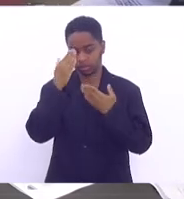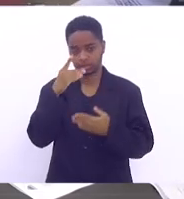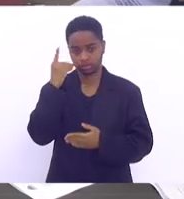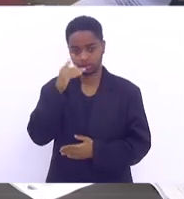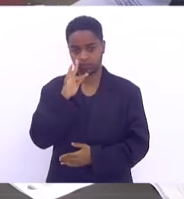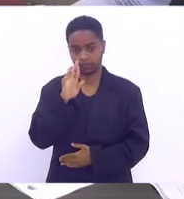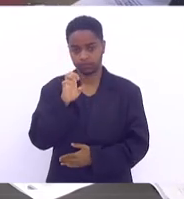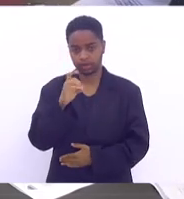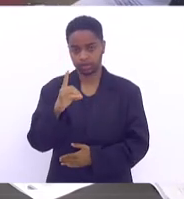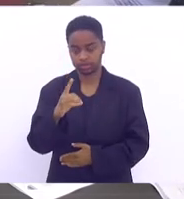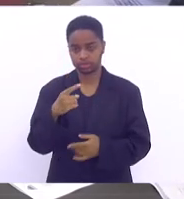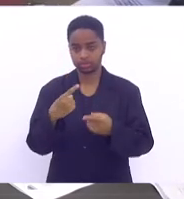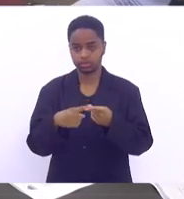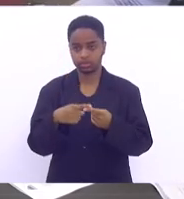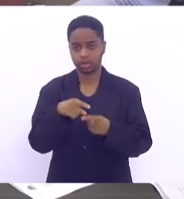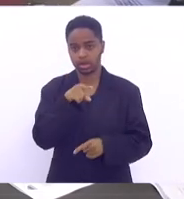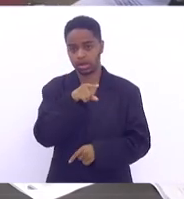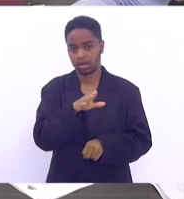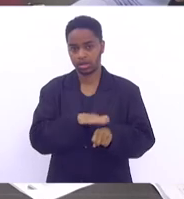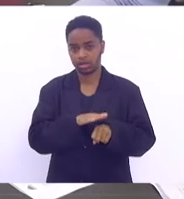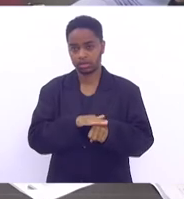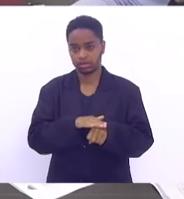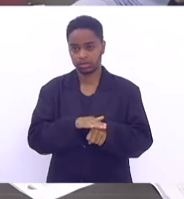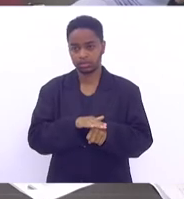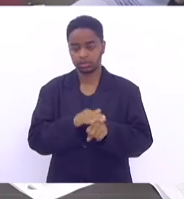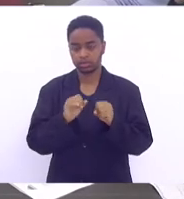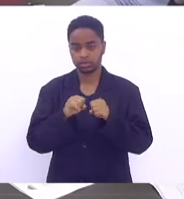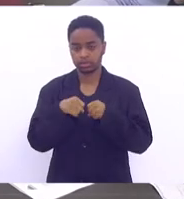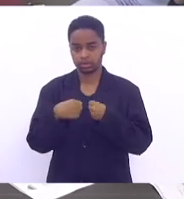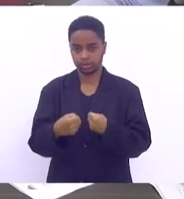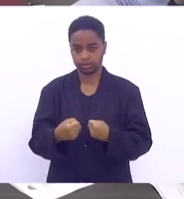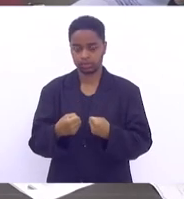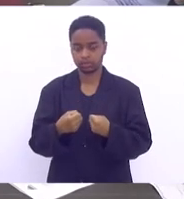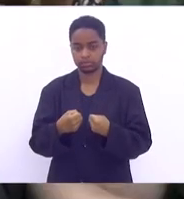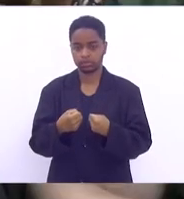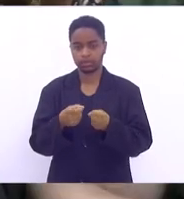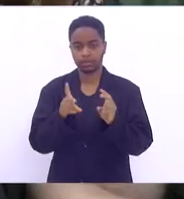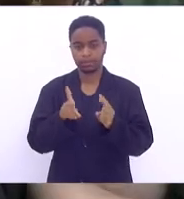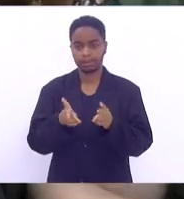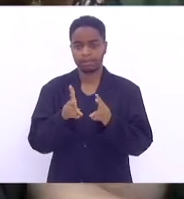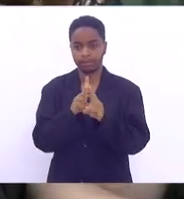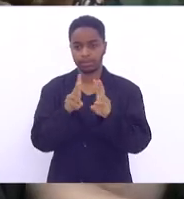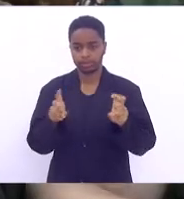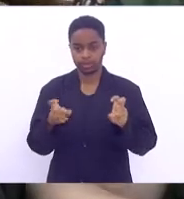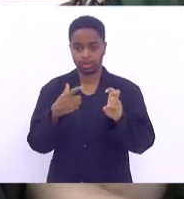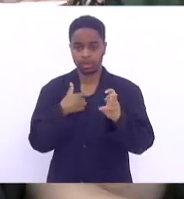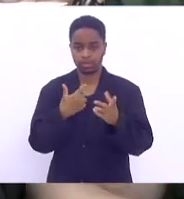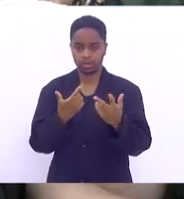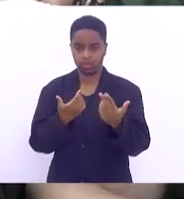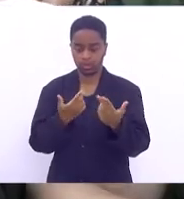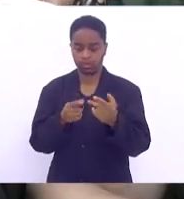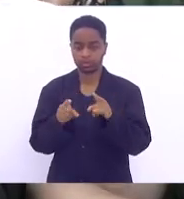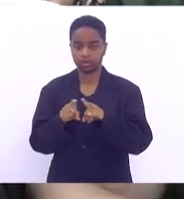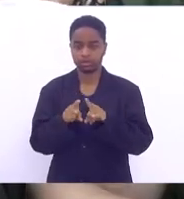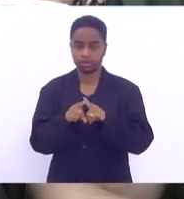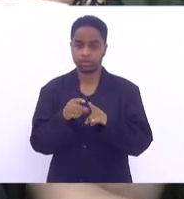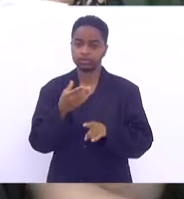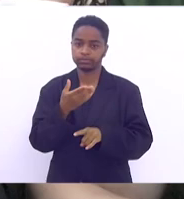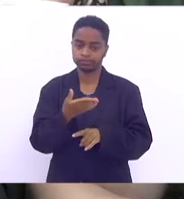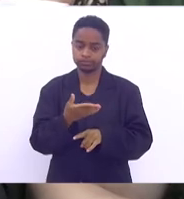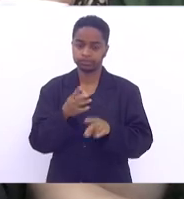Fred, ele que é um grande defensor das mesmas causas que eu, e isso aqui é uma causa nobre